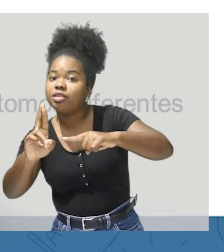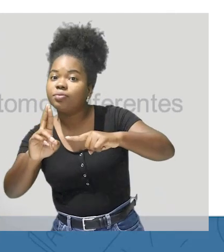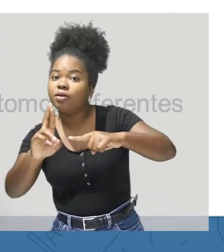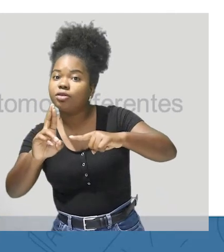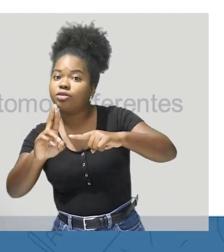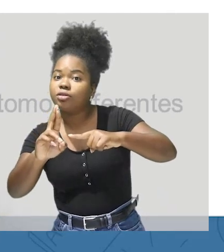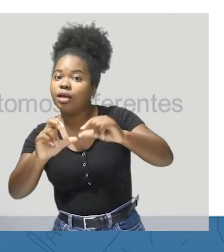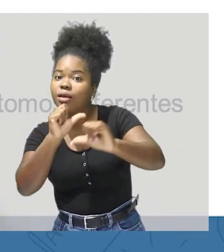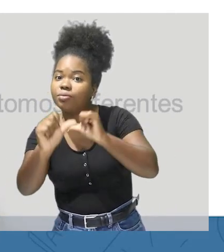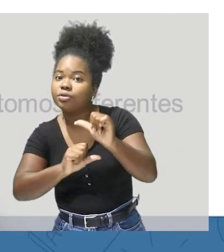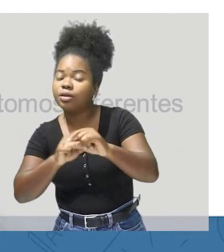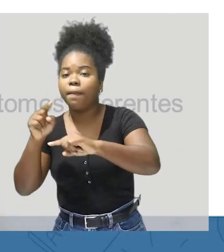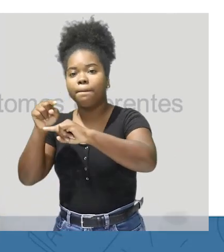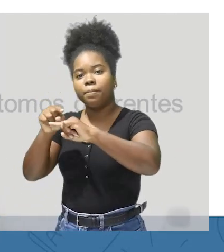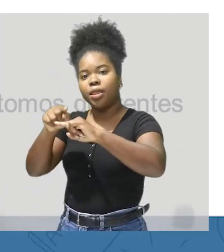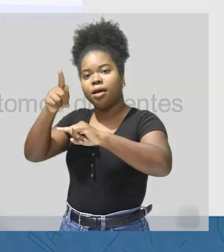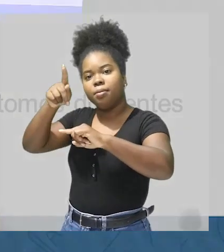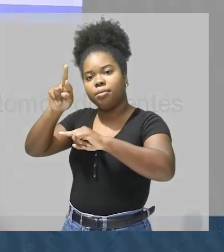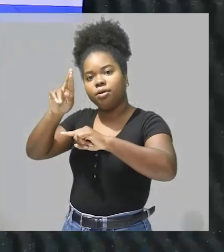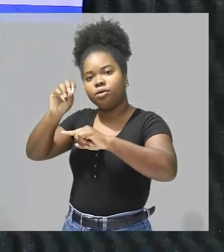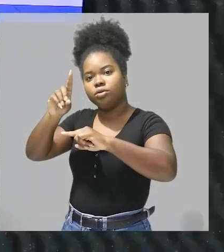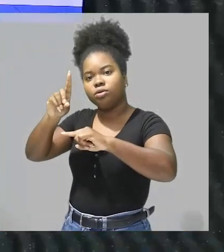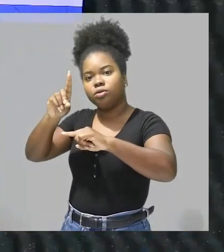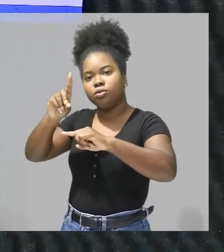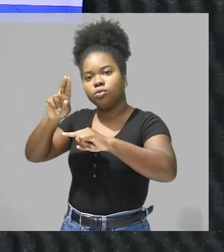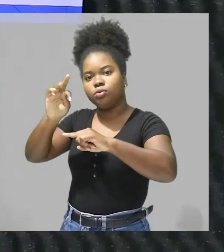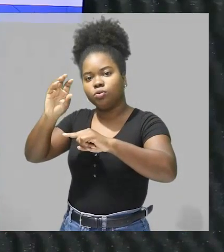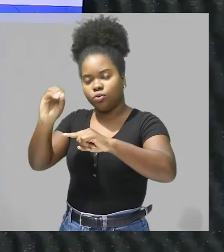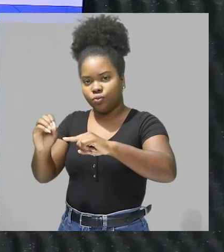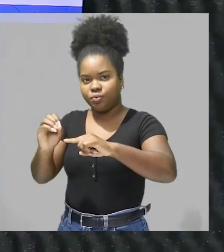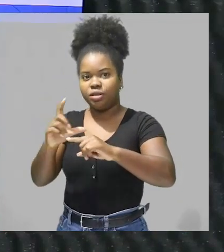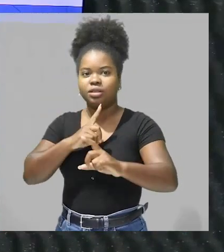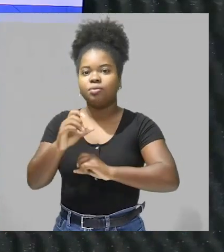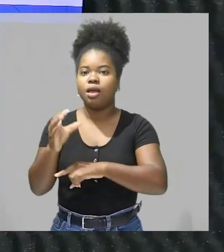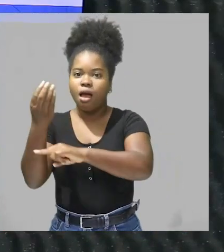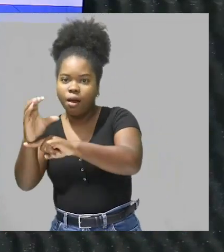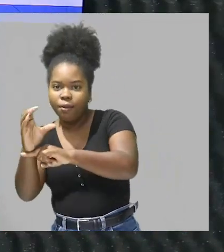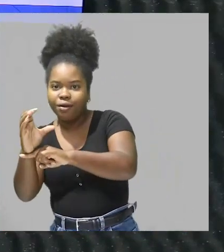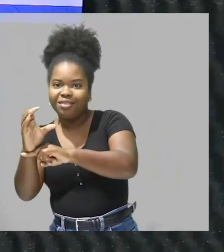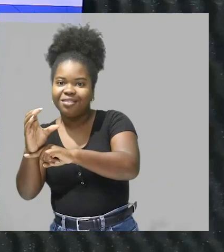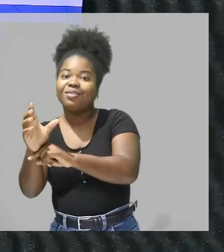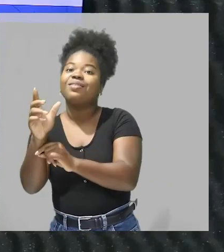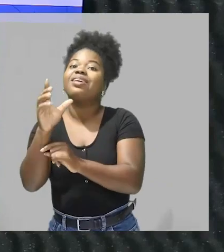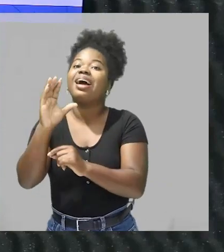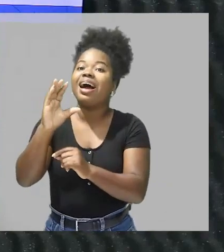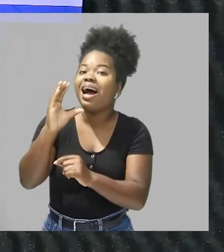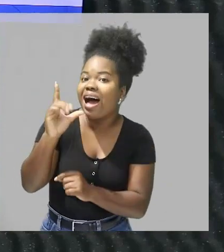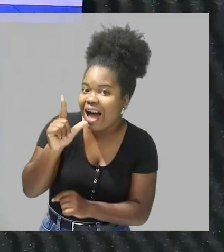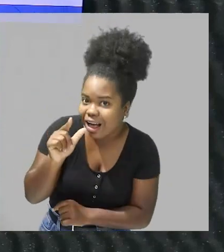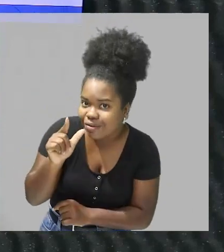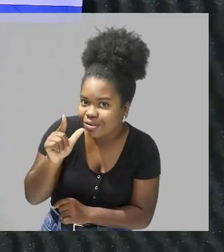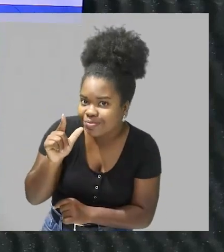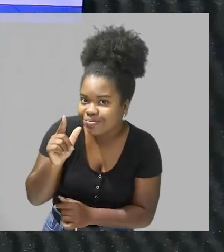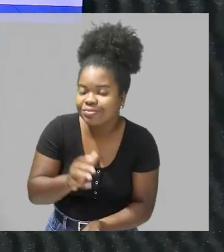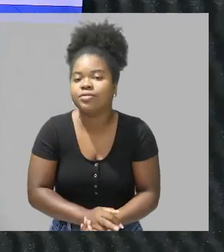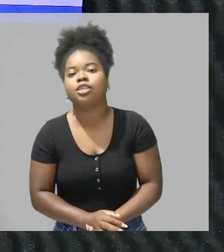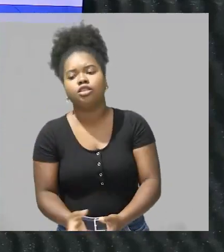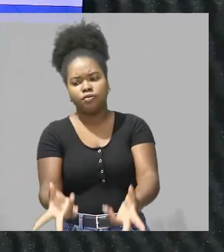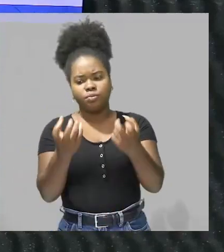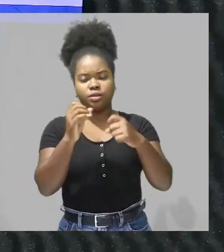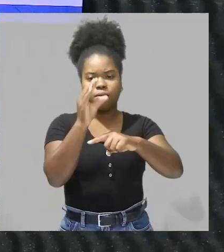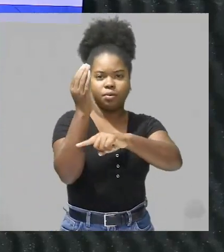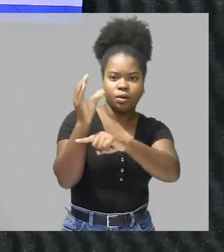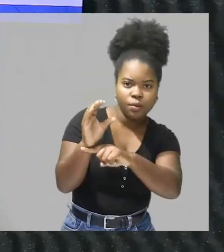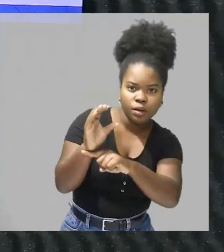gás carbônico e água então justamente isso olha só nós vamos olhar para o gás carbônico e